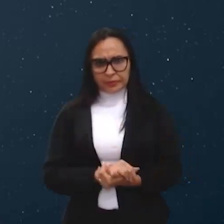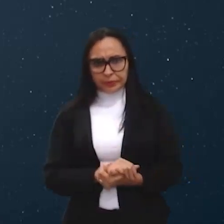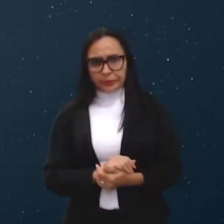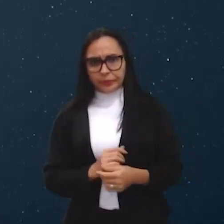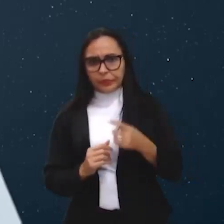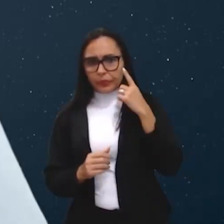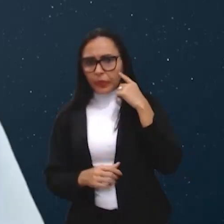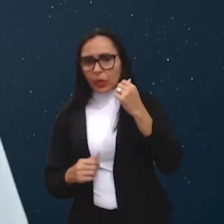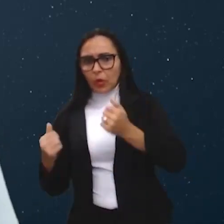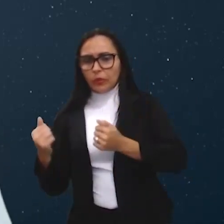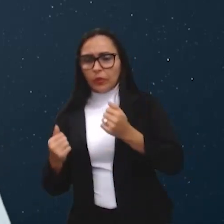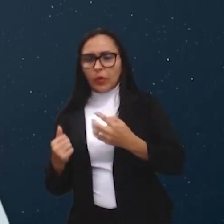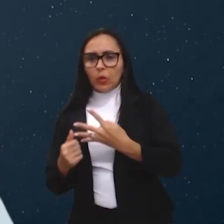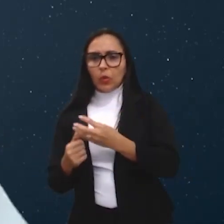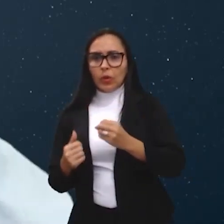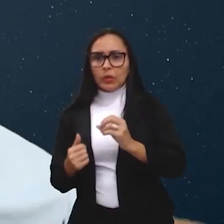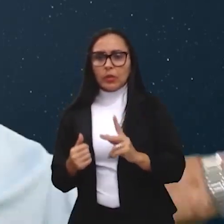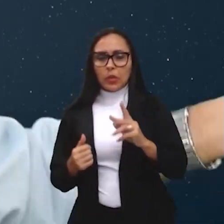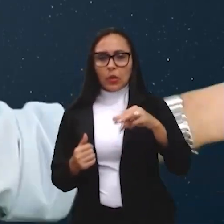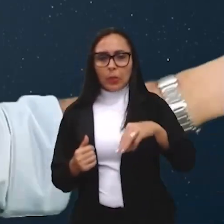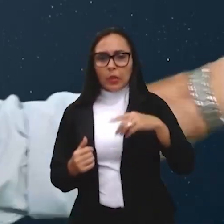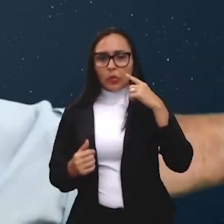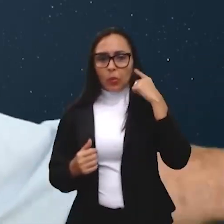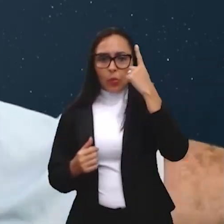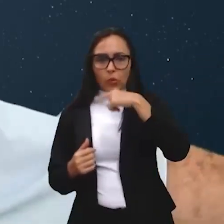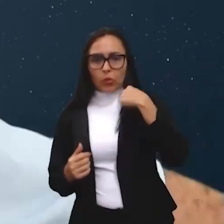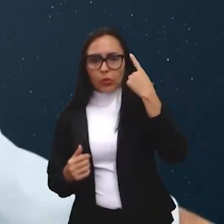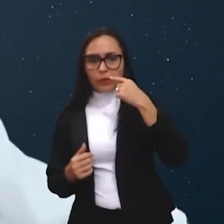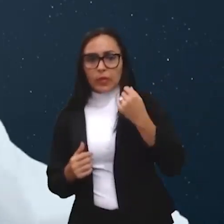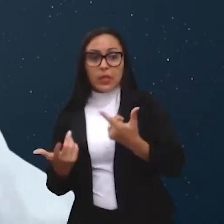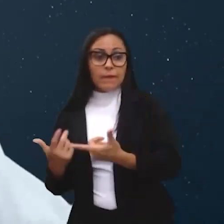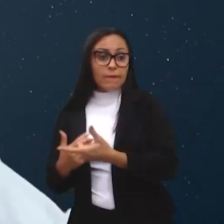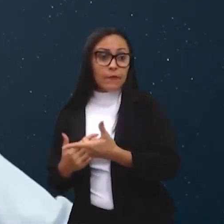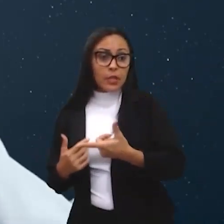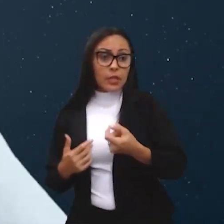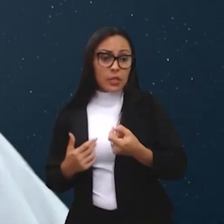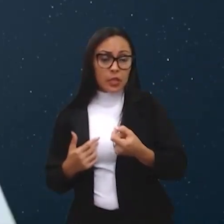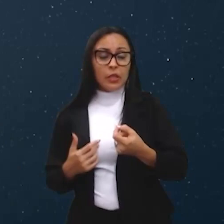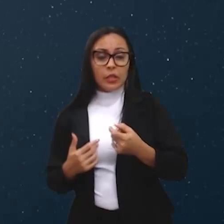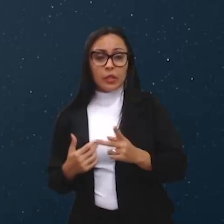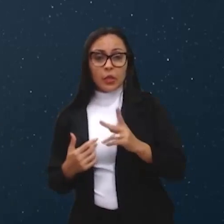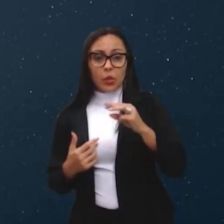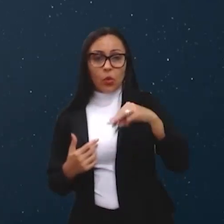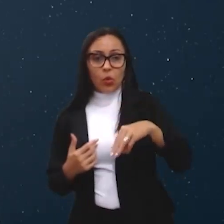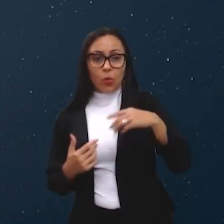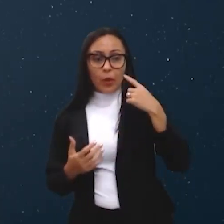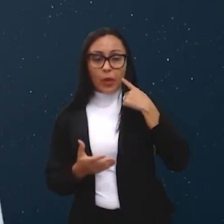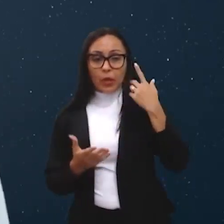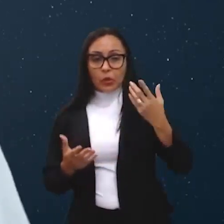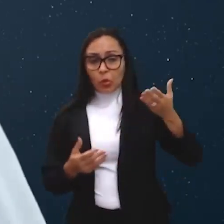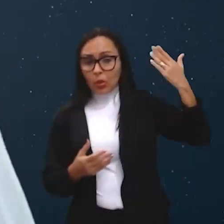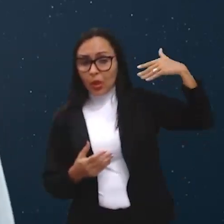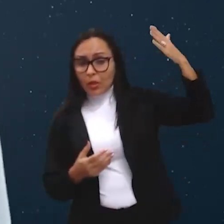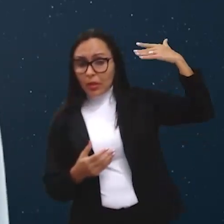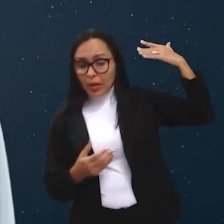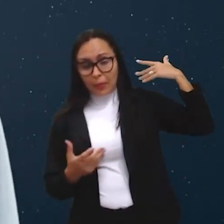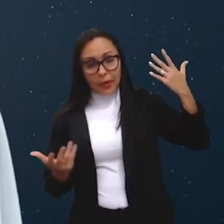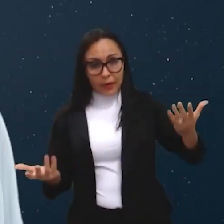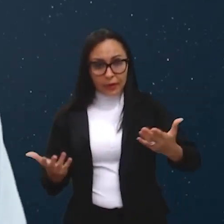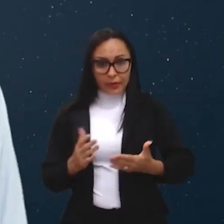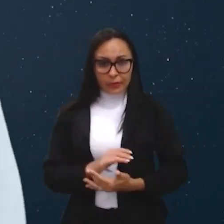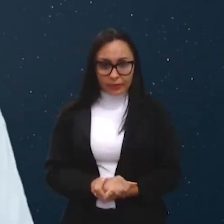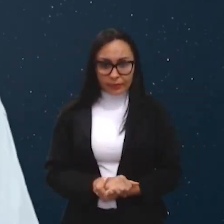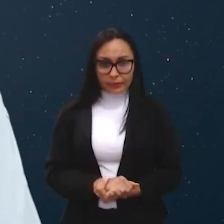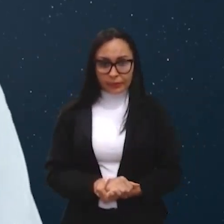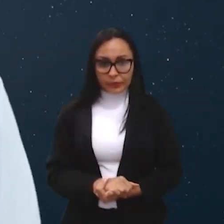fazer 400 km por hora. Naquela época eles faziam 20 km. Como é que vai fazer 400 km por hora? Entendeu?